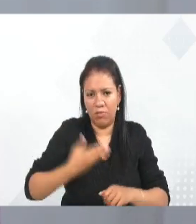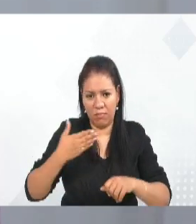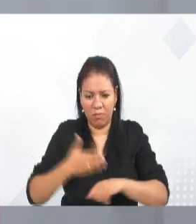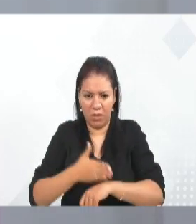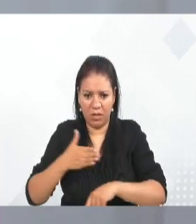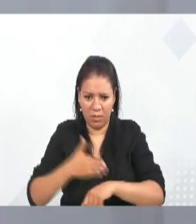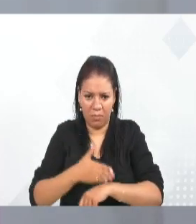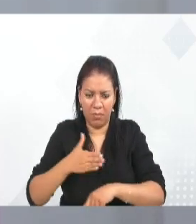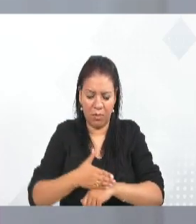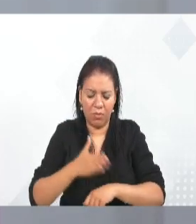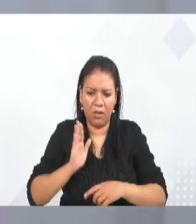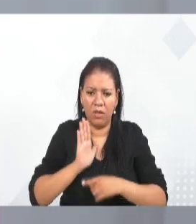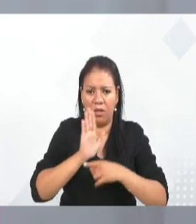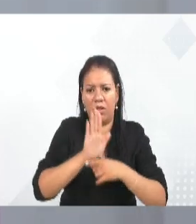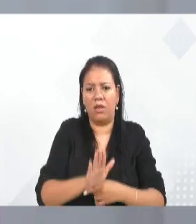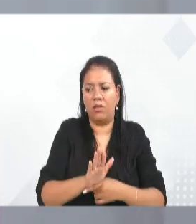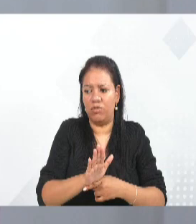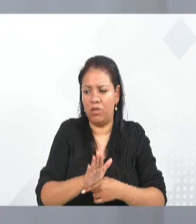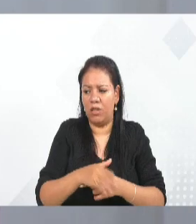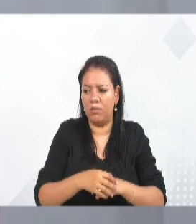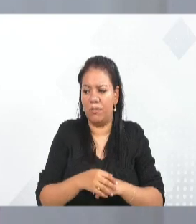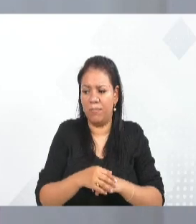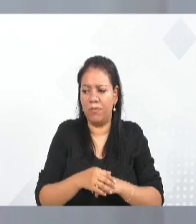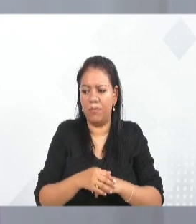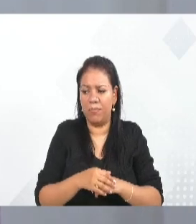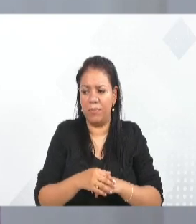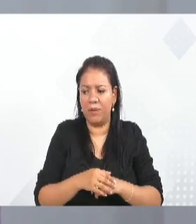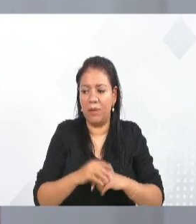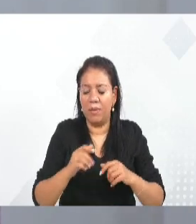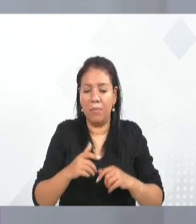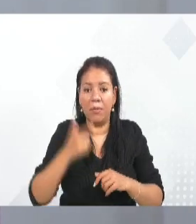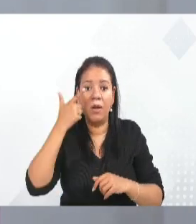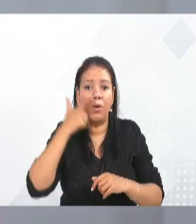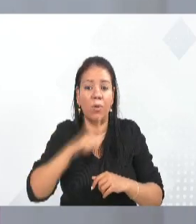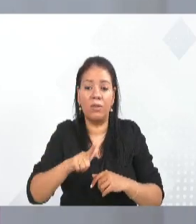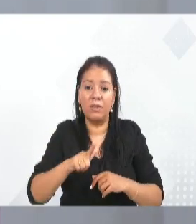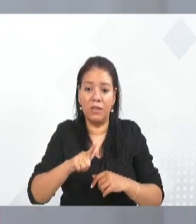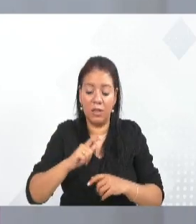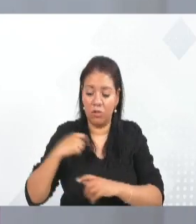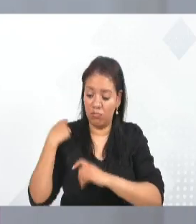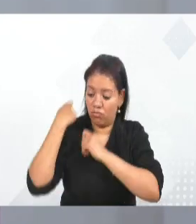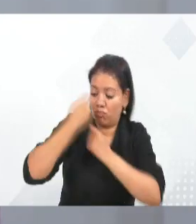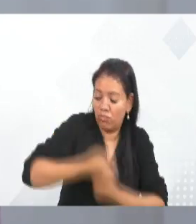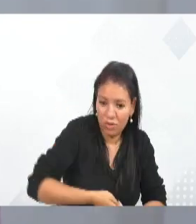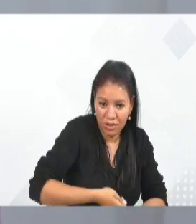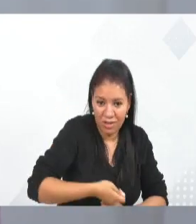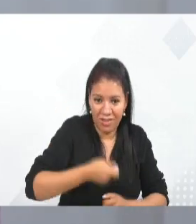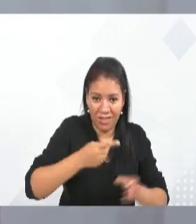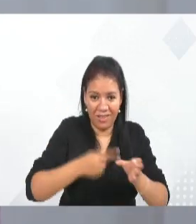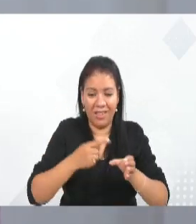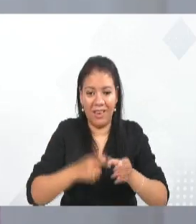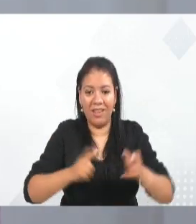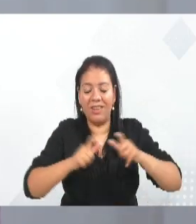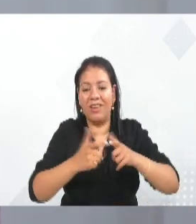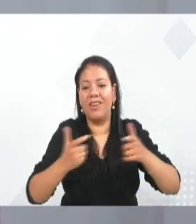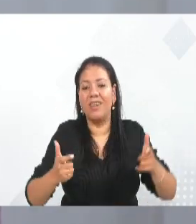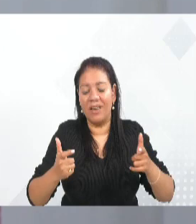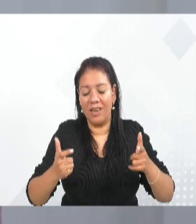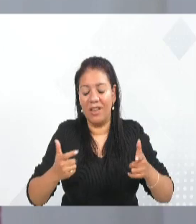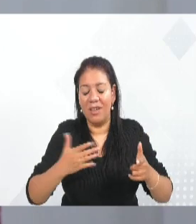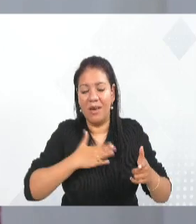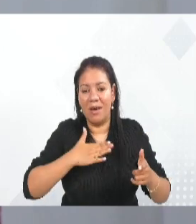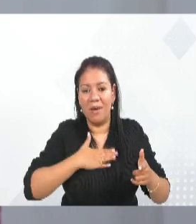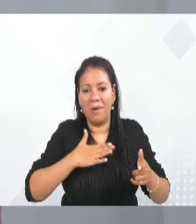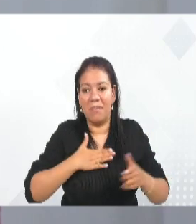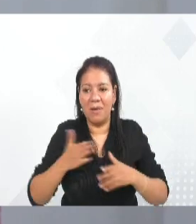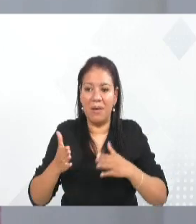que tem contribuído para que para o engrandecimento do jiu-jitsu na nossa cidade e eu vou continuar fazendo a